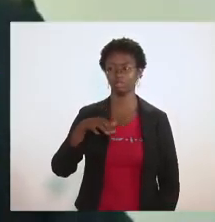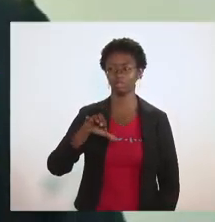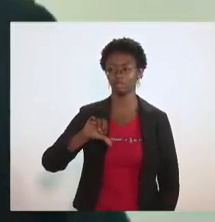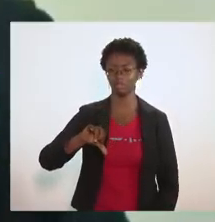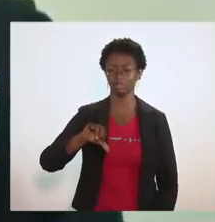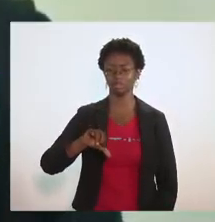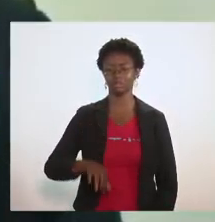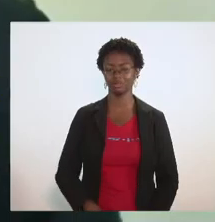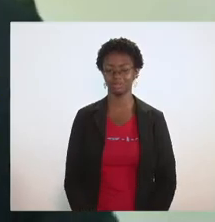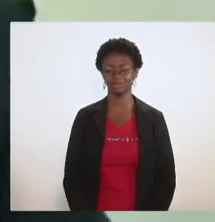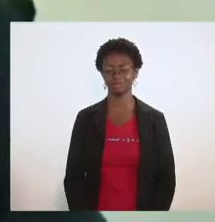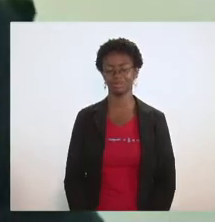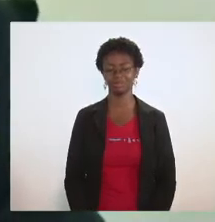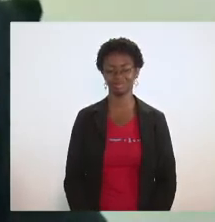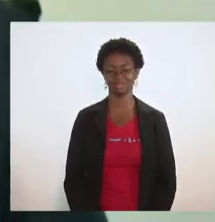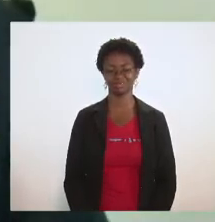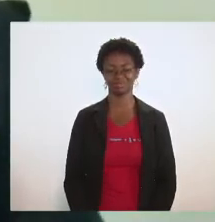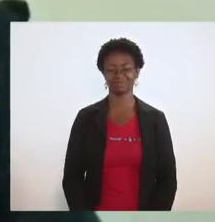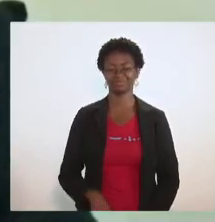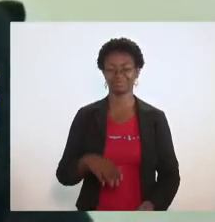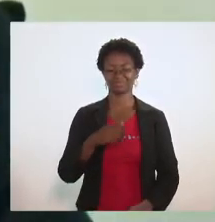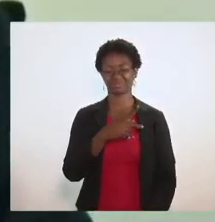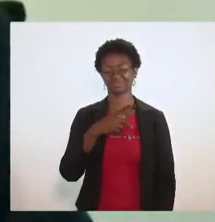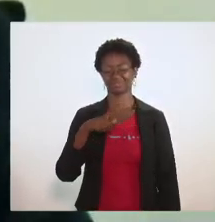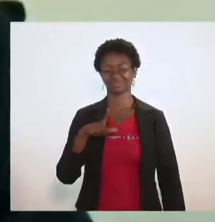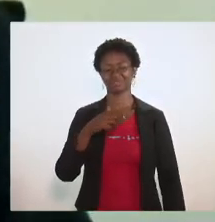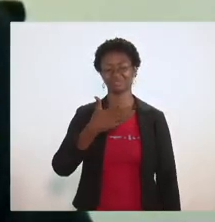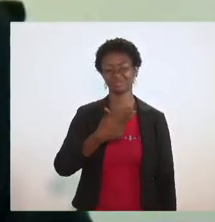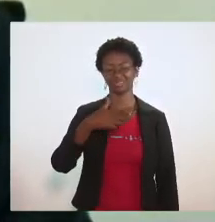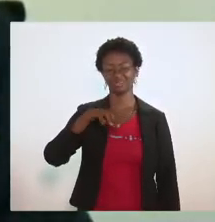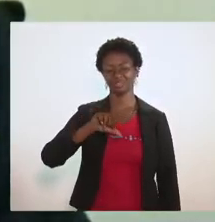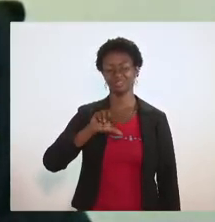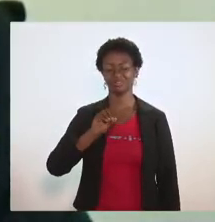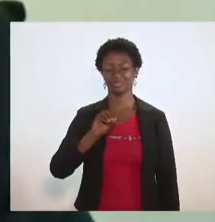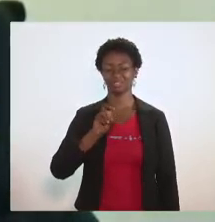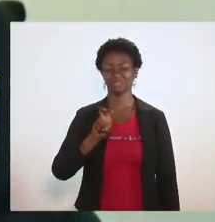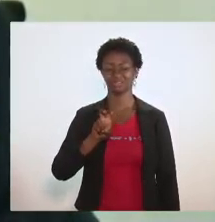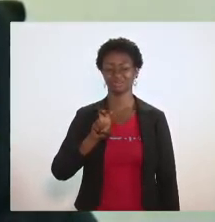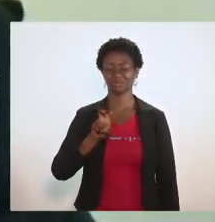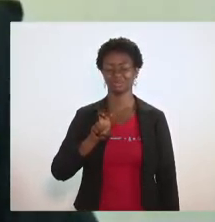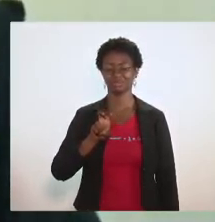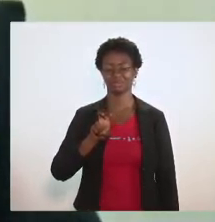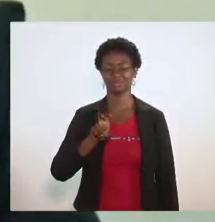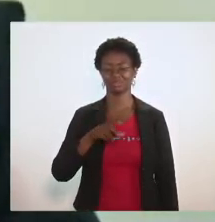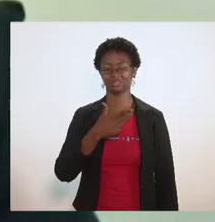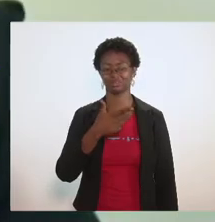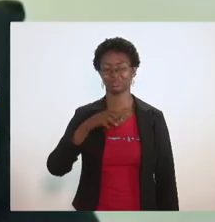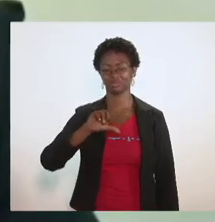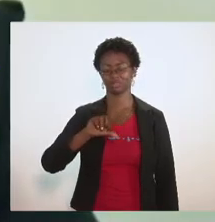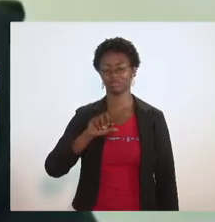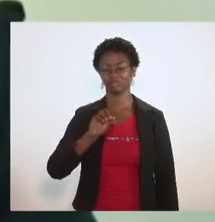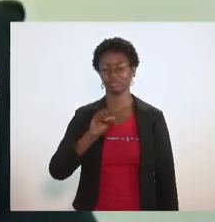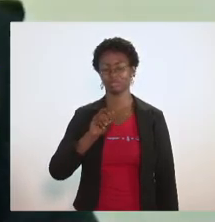juridicidade. Em discussão, em votação,